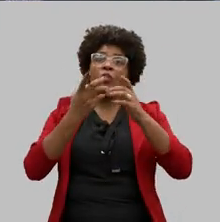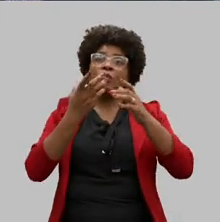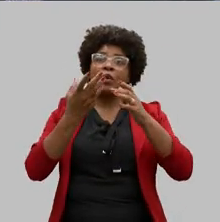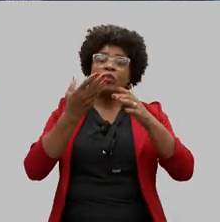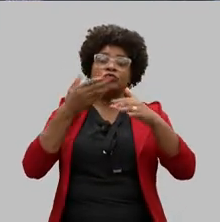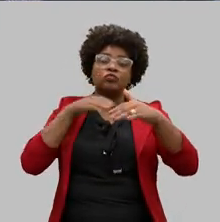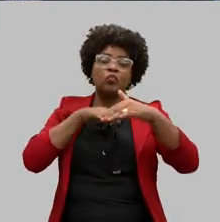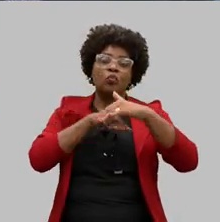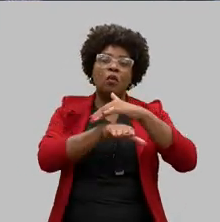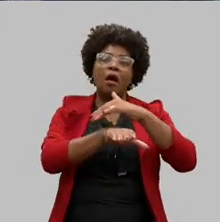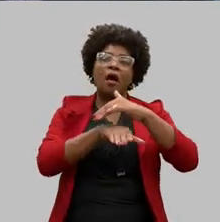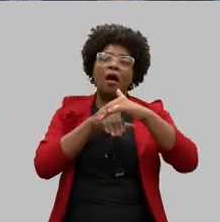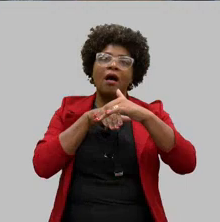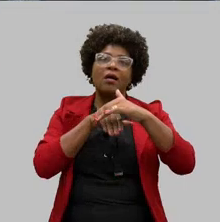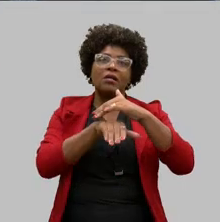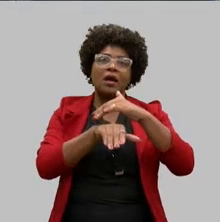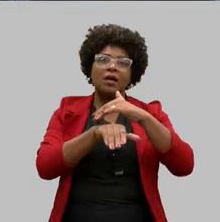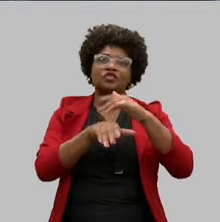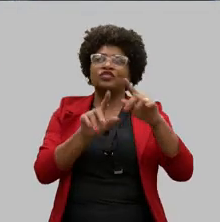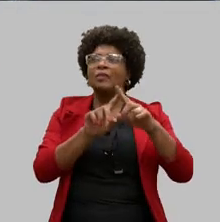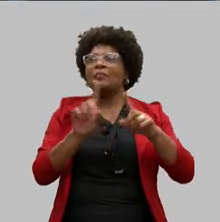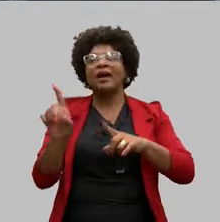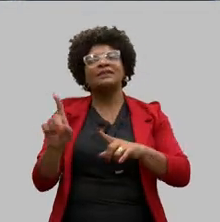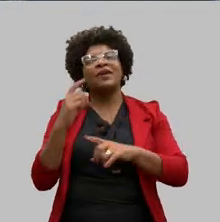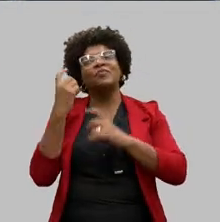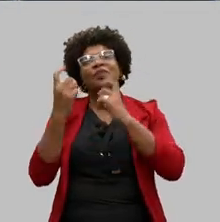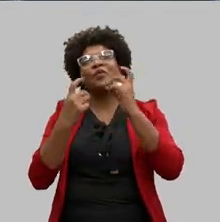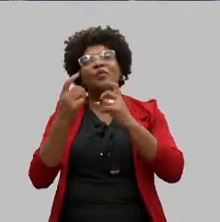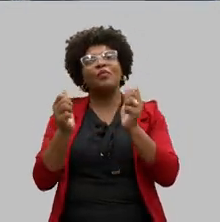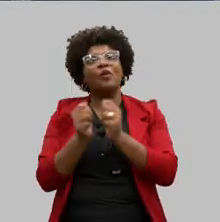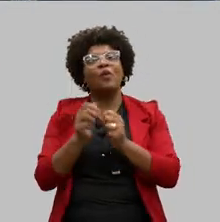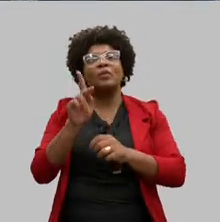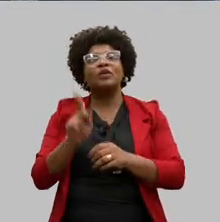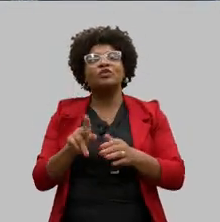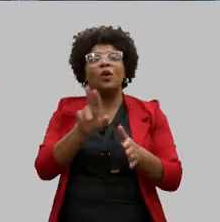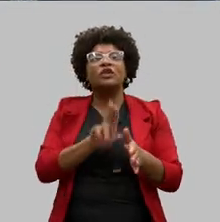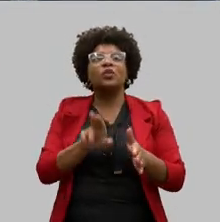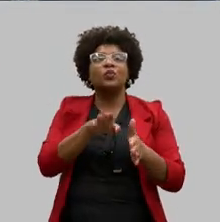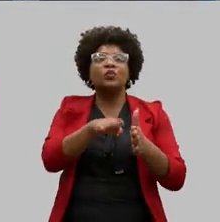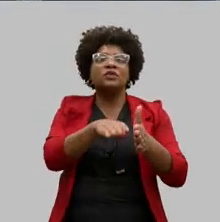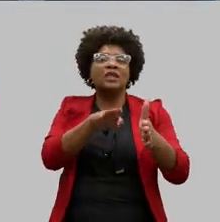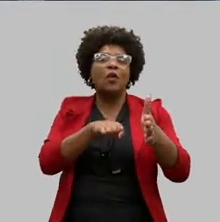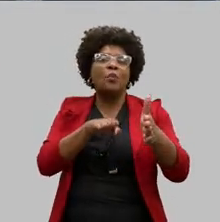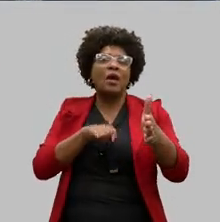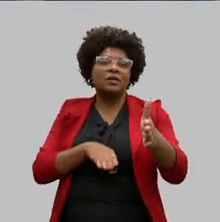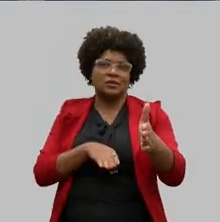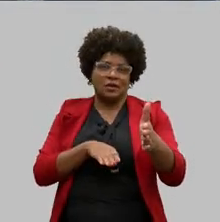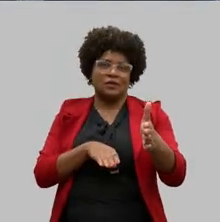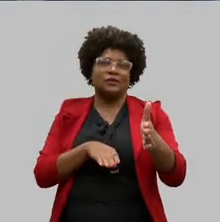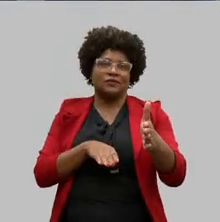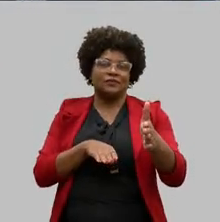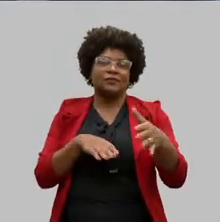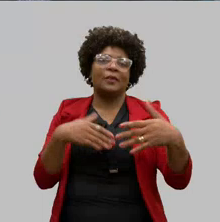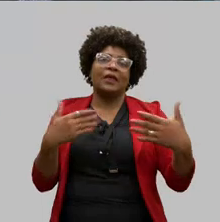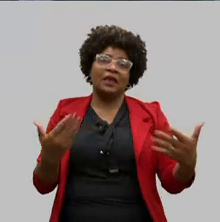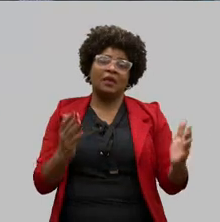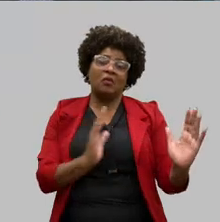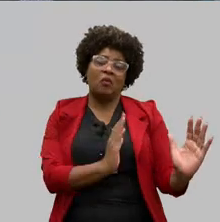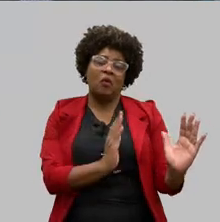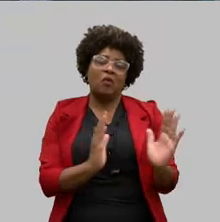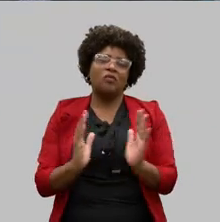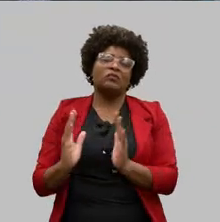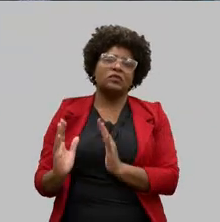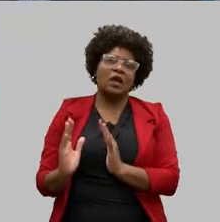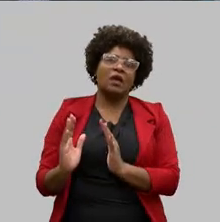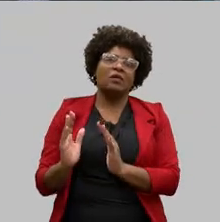ele não preocupa quem está transitando pelo passeio e com aí o passar das do tempo né quando as pessoas vão ficando